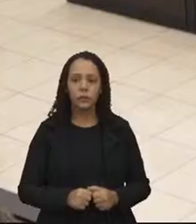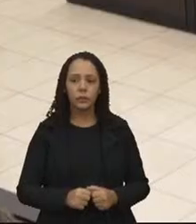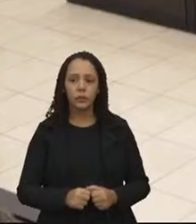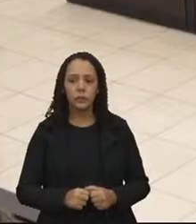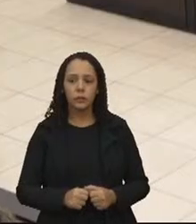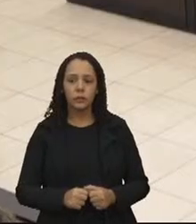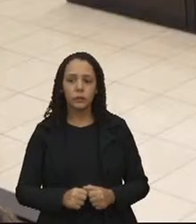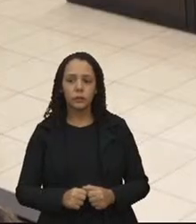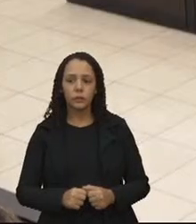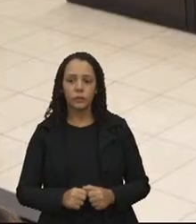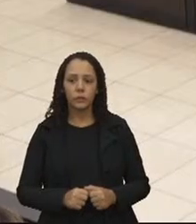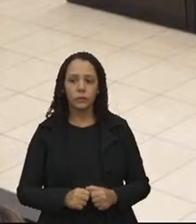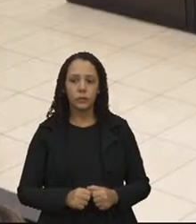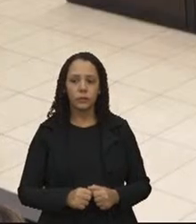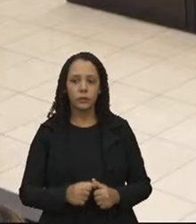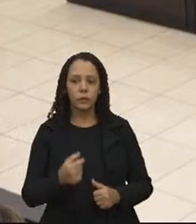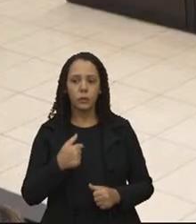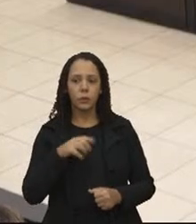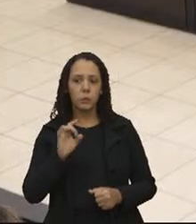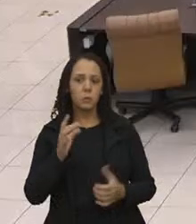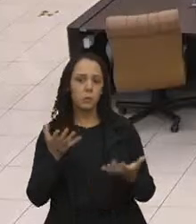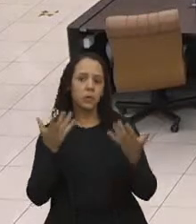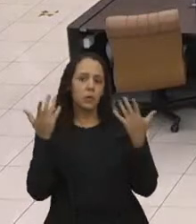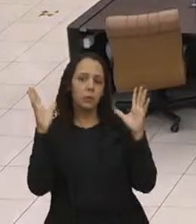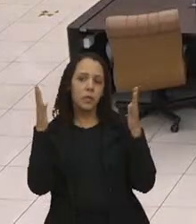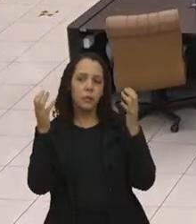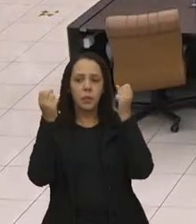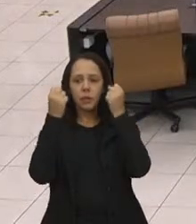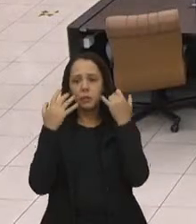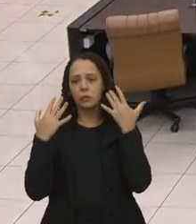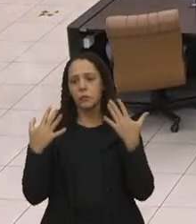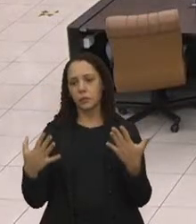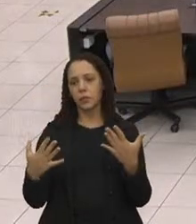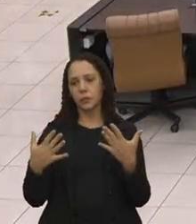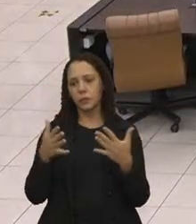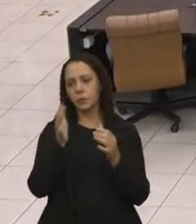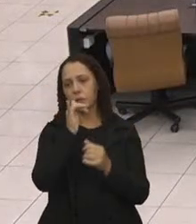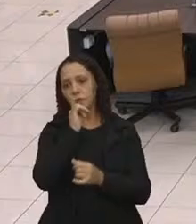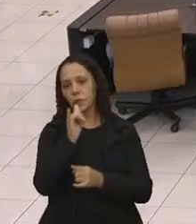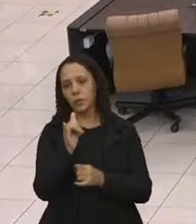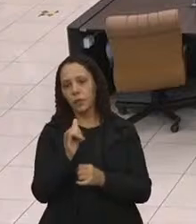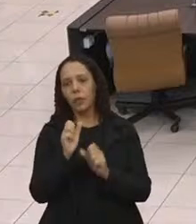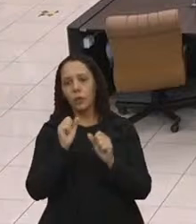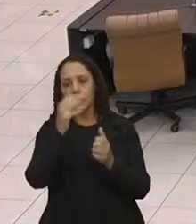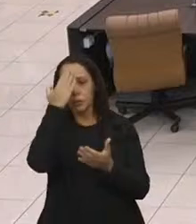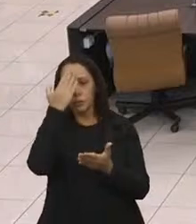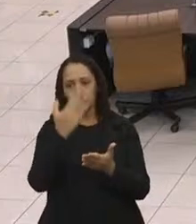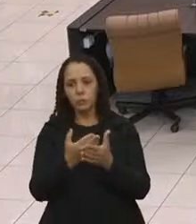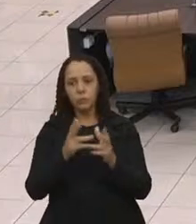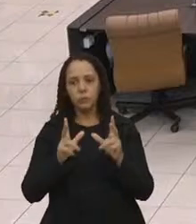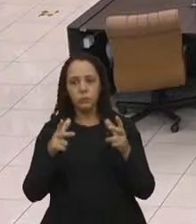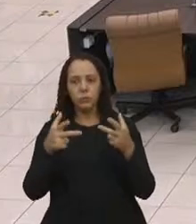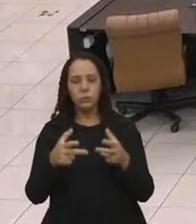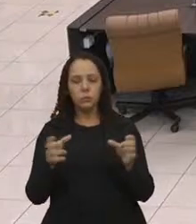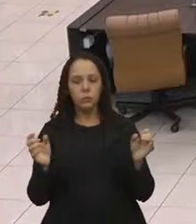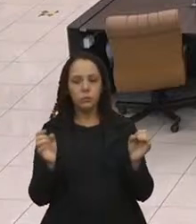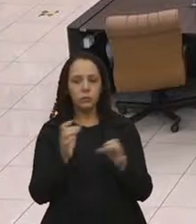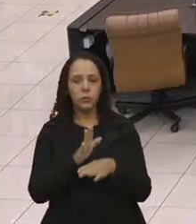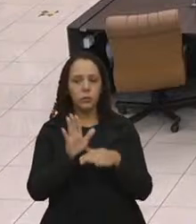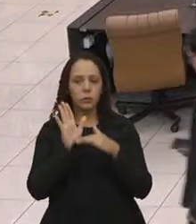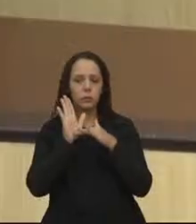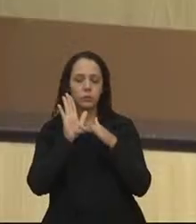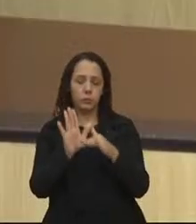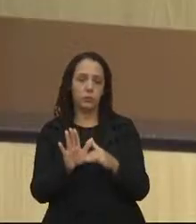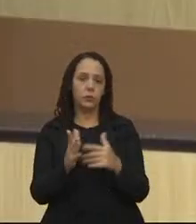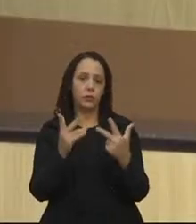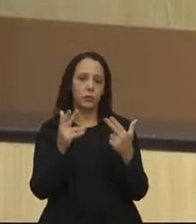Eu só vou dar os parabéns por mais essa audiência e dizer que conte com esta casa, estamos à disposição, assim